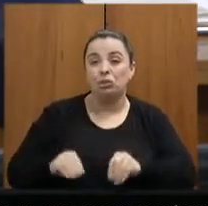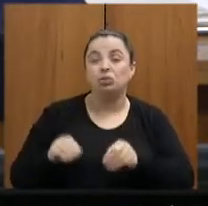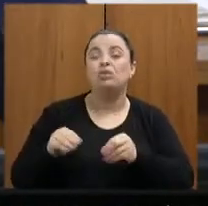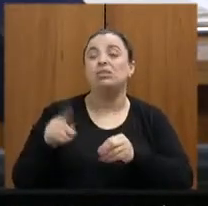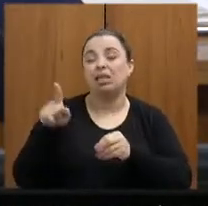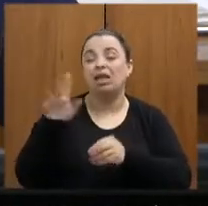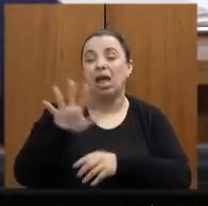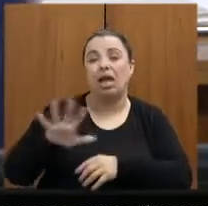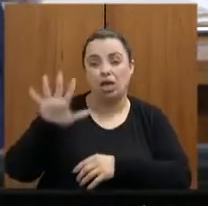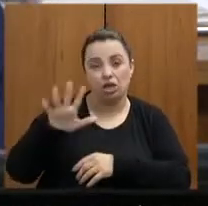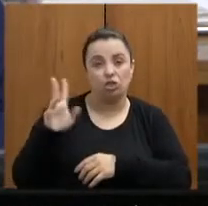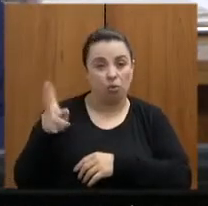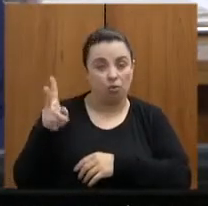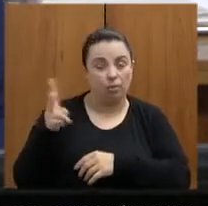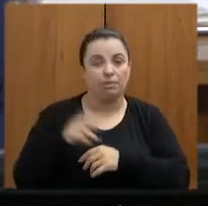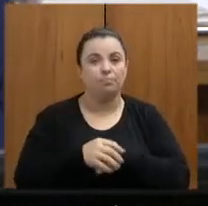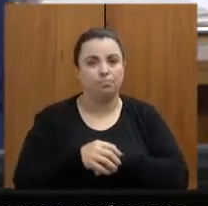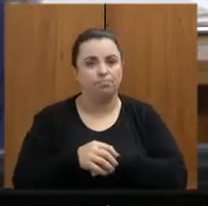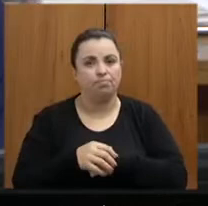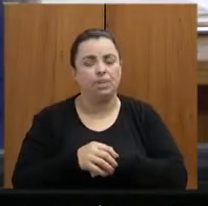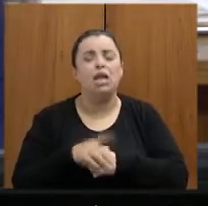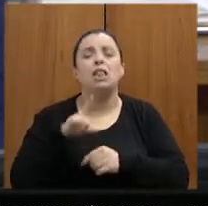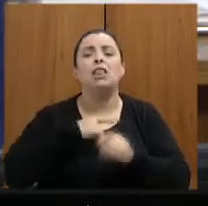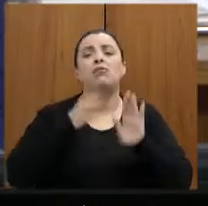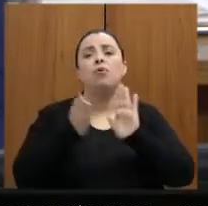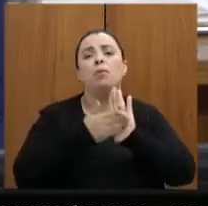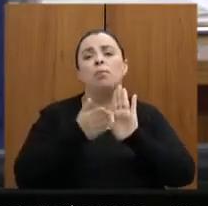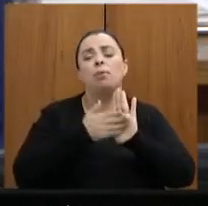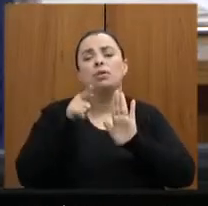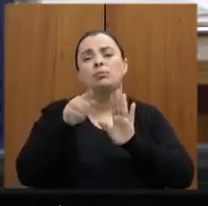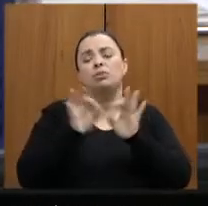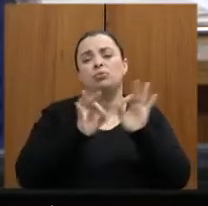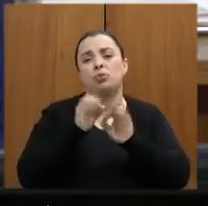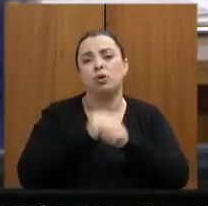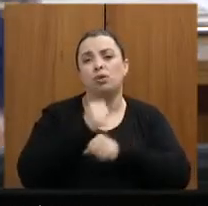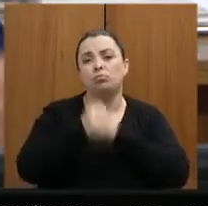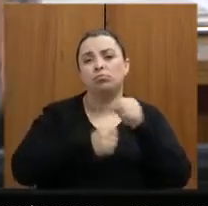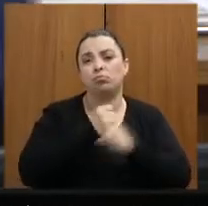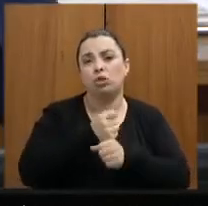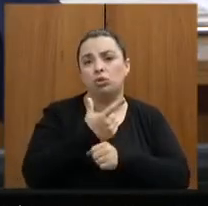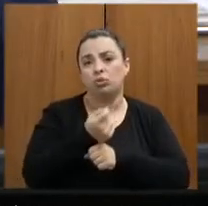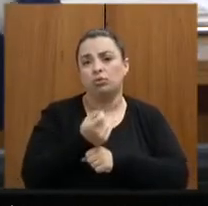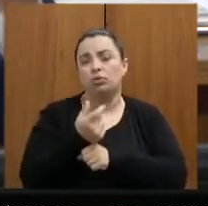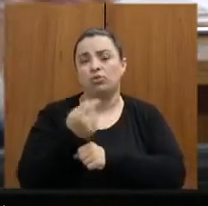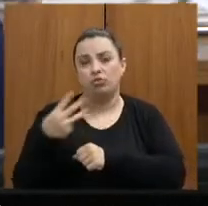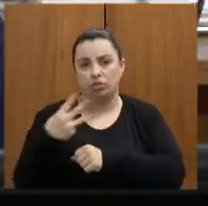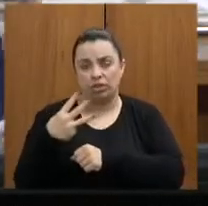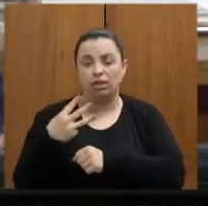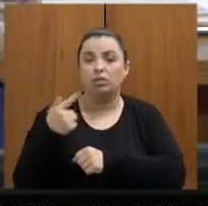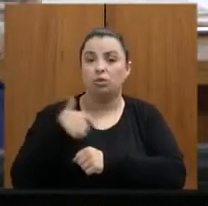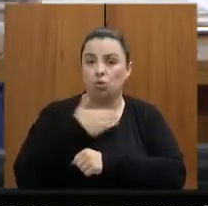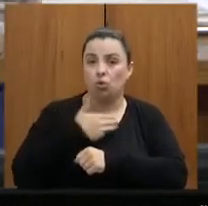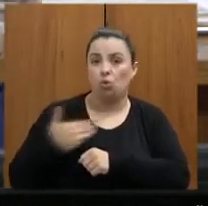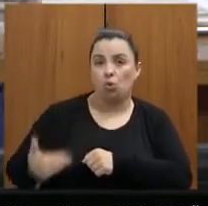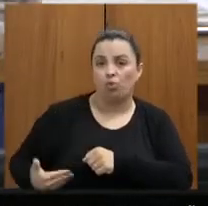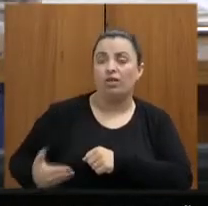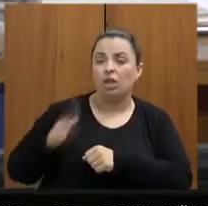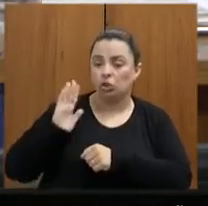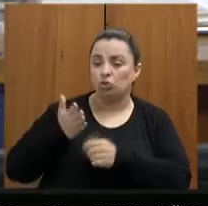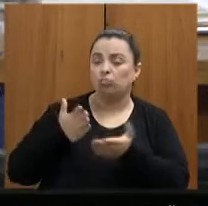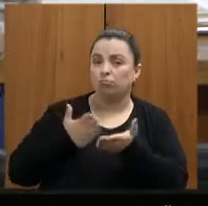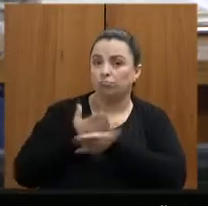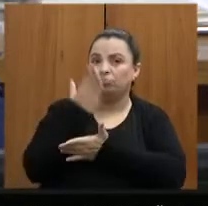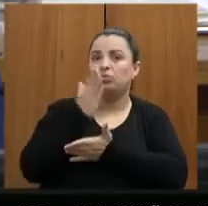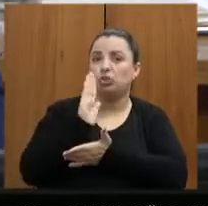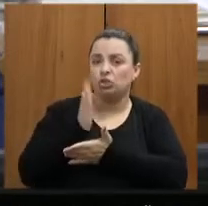fizemos uma proposta agora desse programa para 2023 e o governador já assinou opposite a secretaria de governo